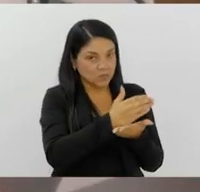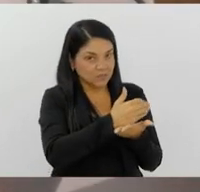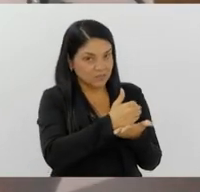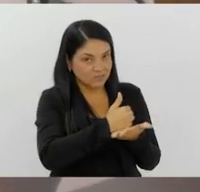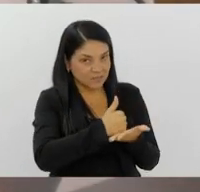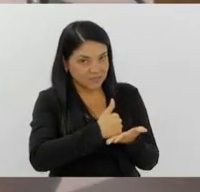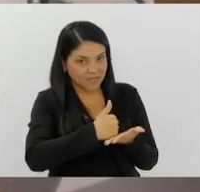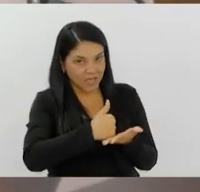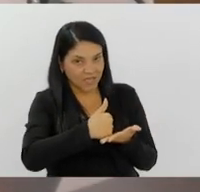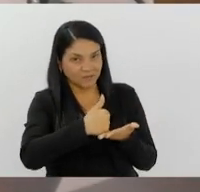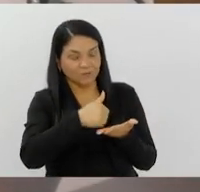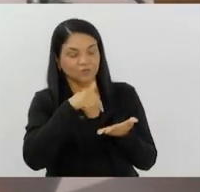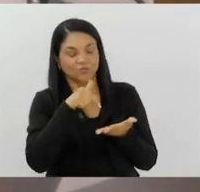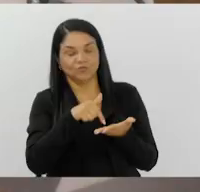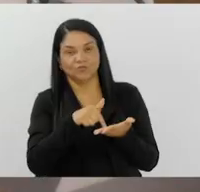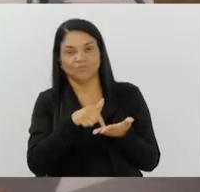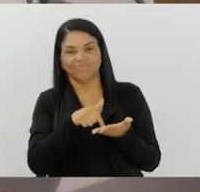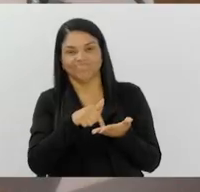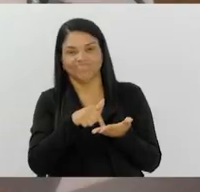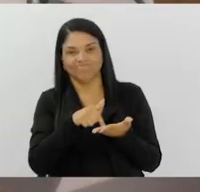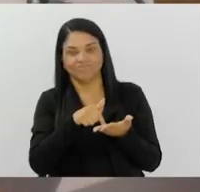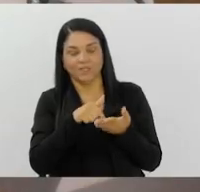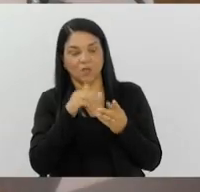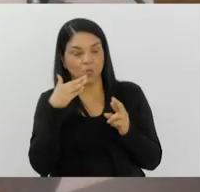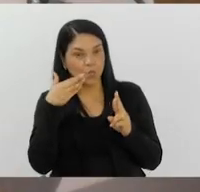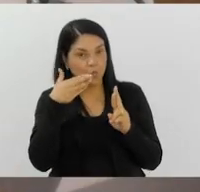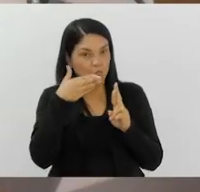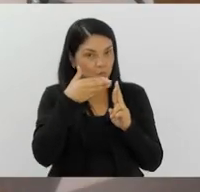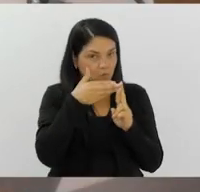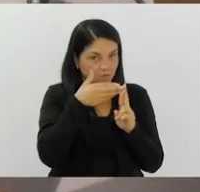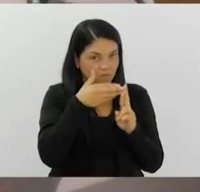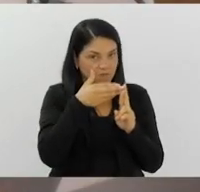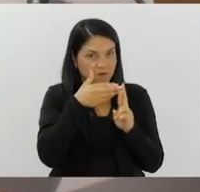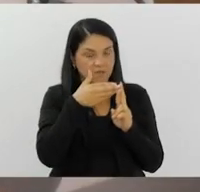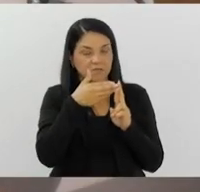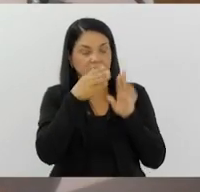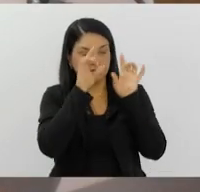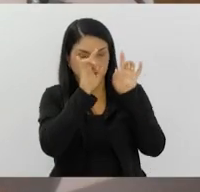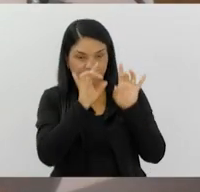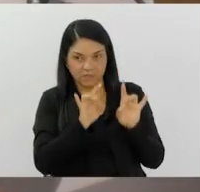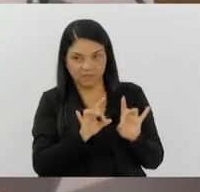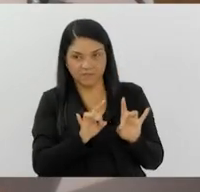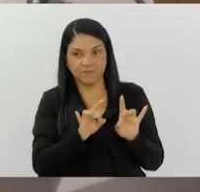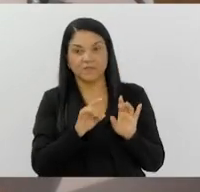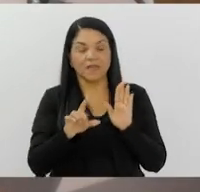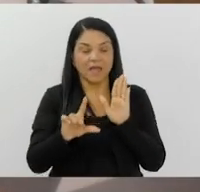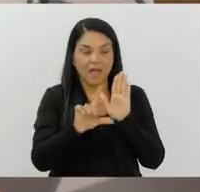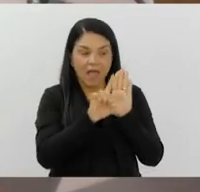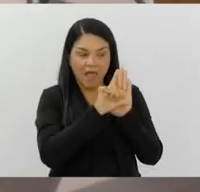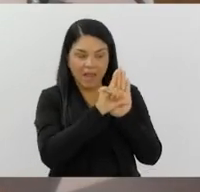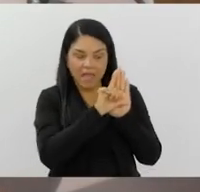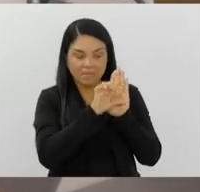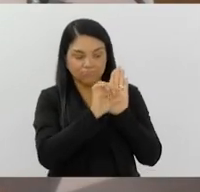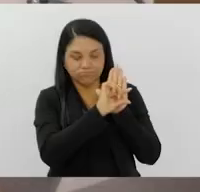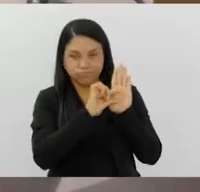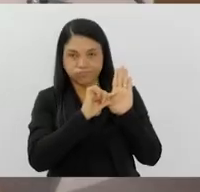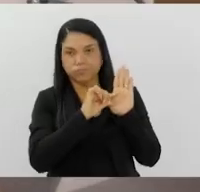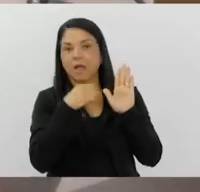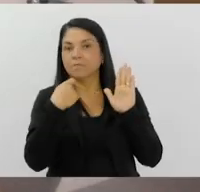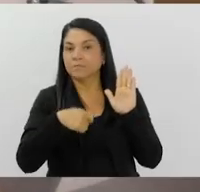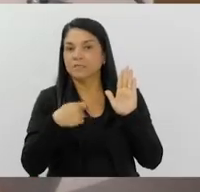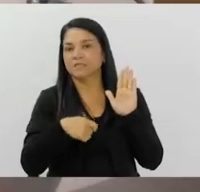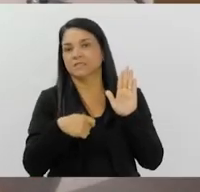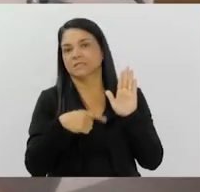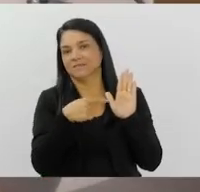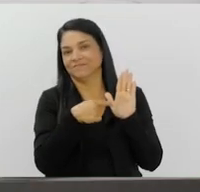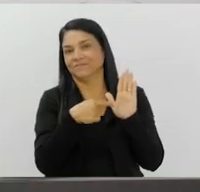essa finalidade específica talvez vha a pena colocar na lei que essa é a finalidade Isso foi um